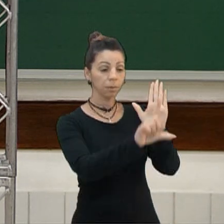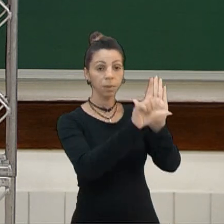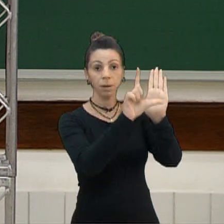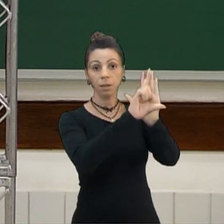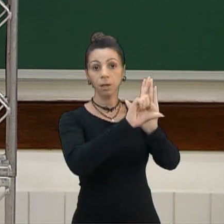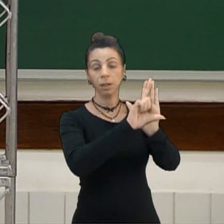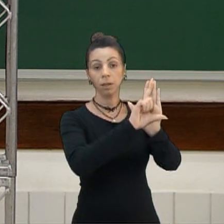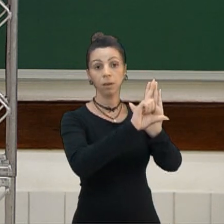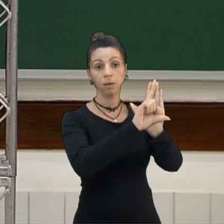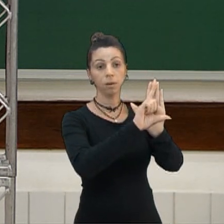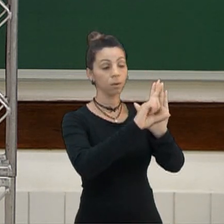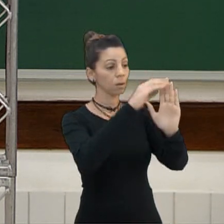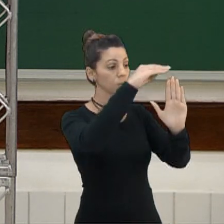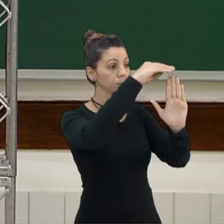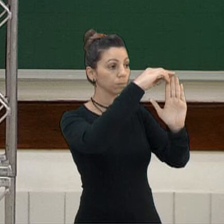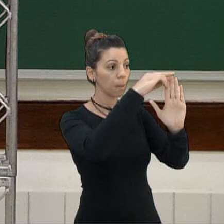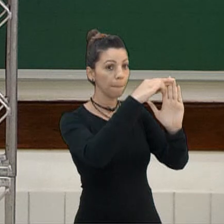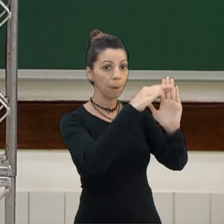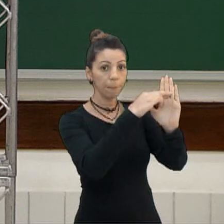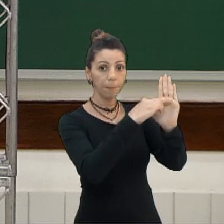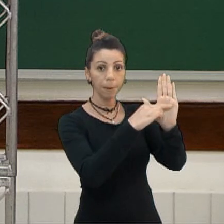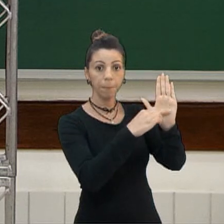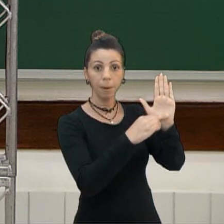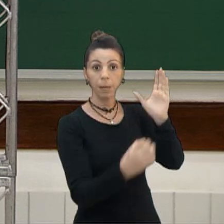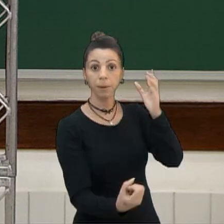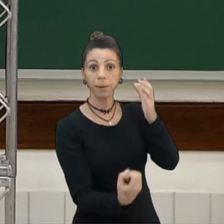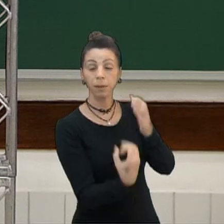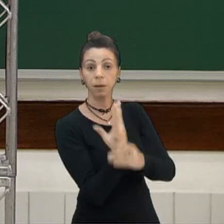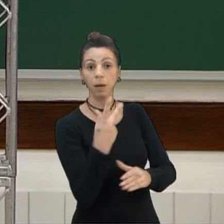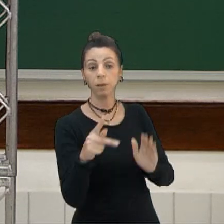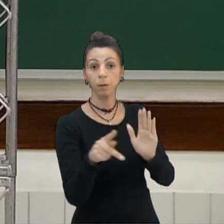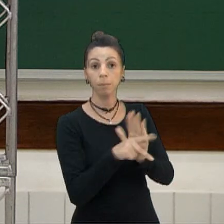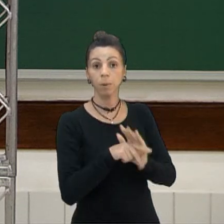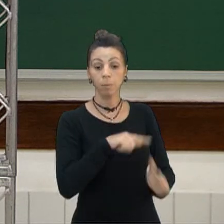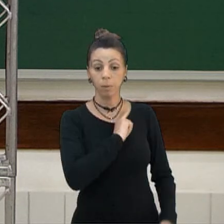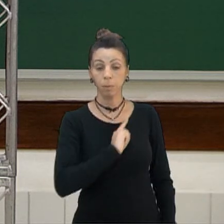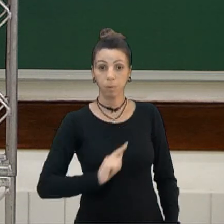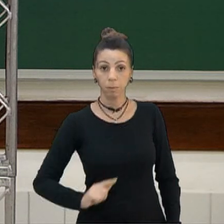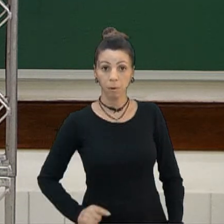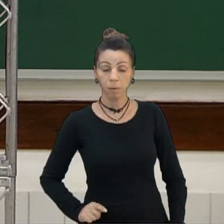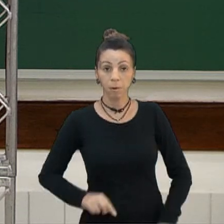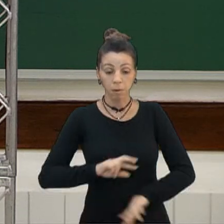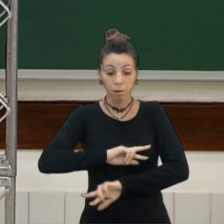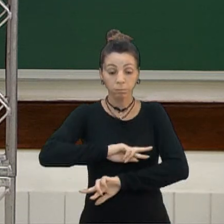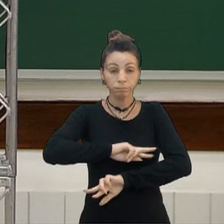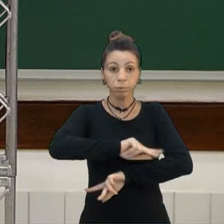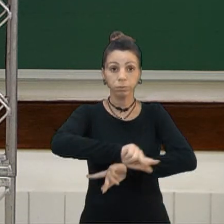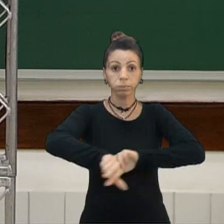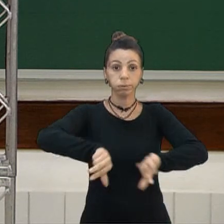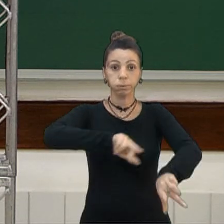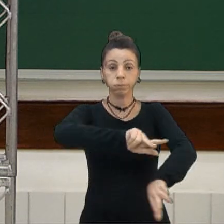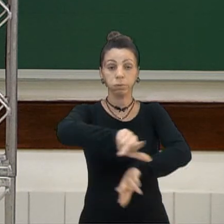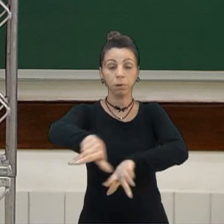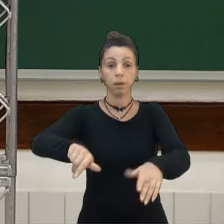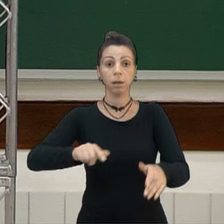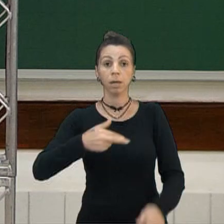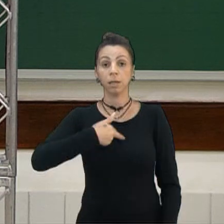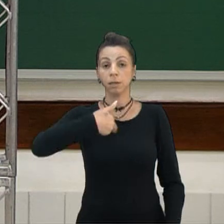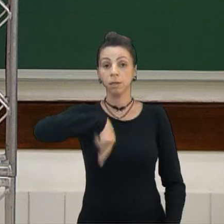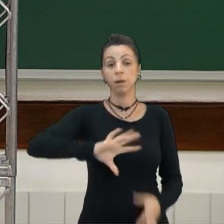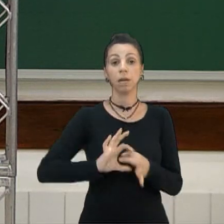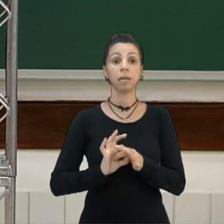estabelecidas pelo governo, em que você tem uma diversidade de religiões e cada uma tem a sua liberdade de